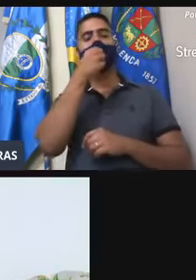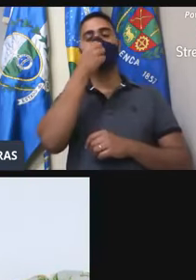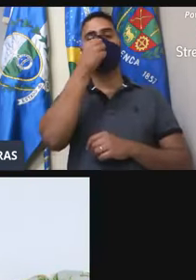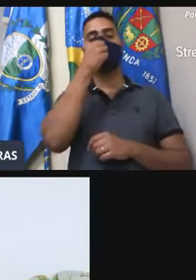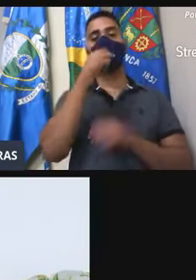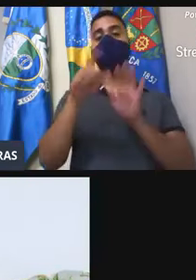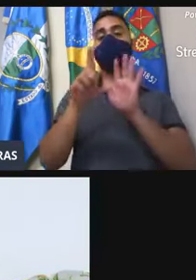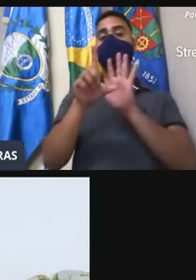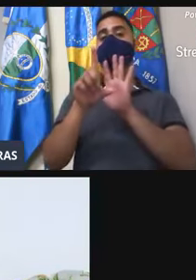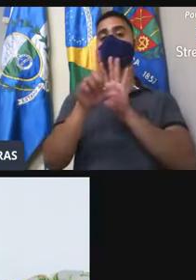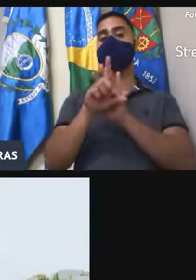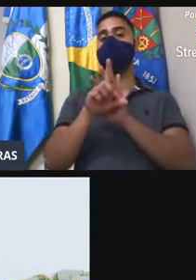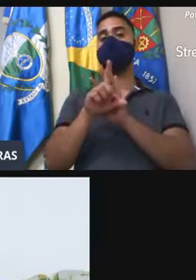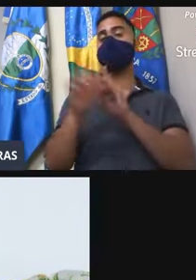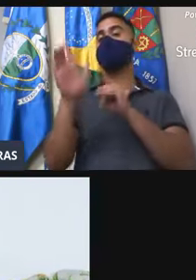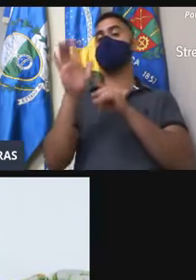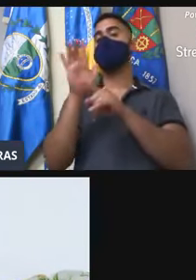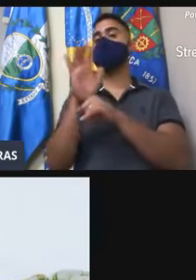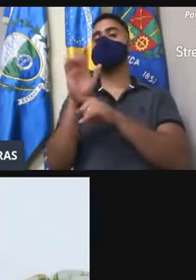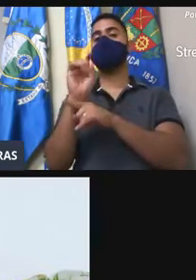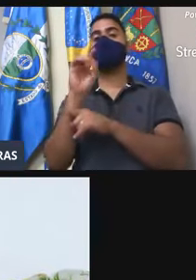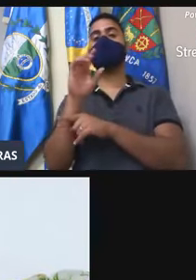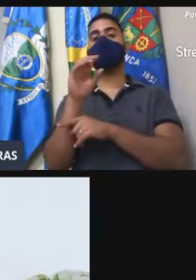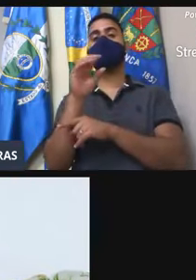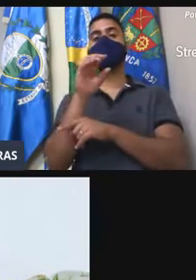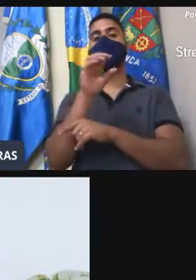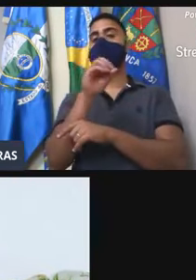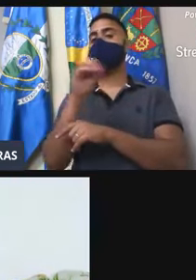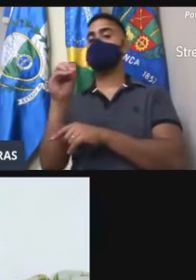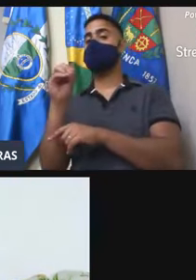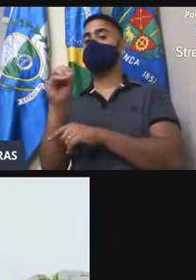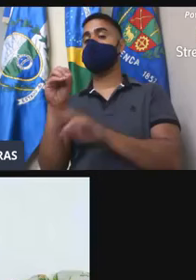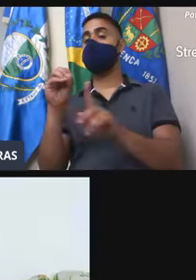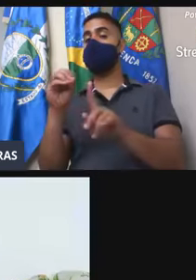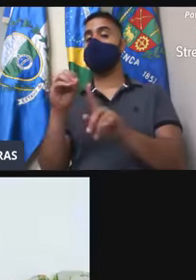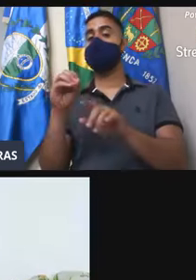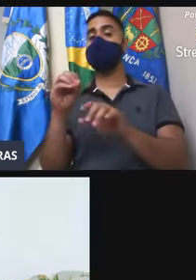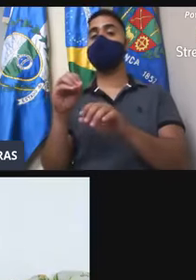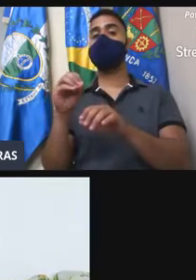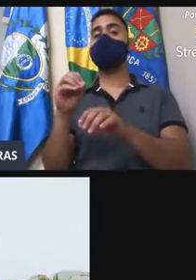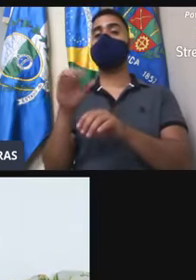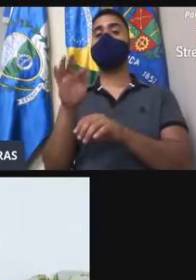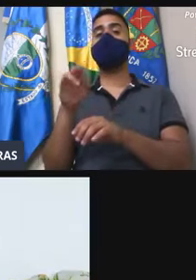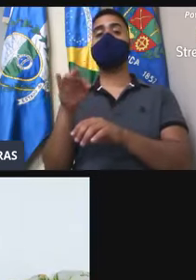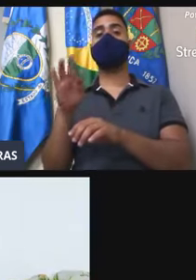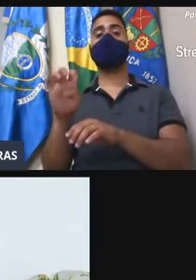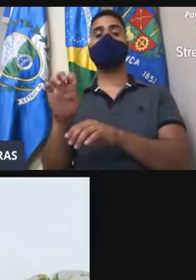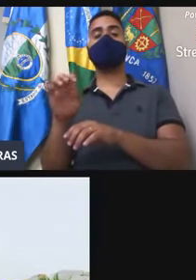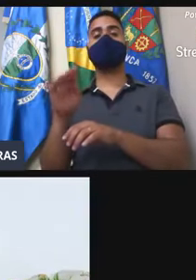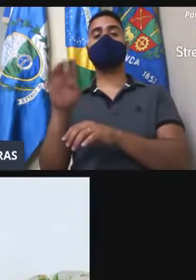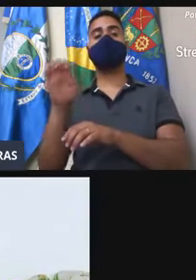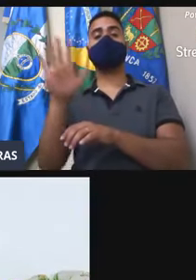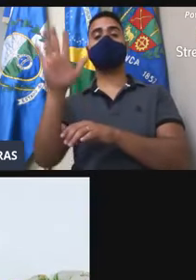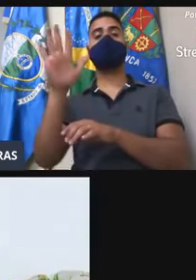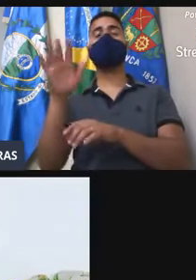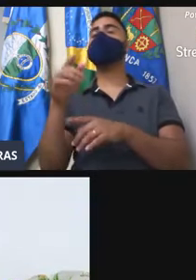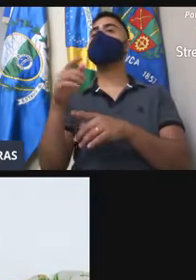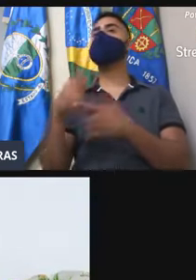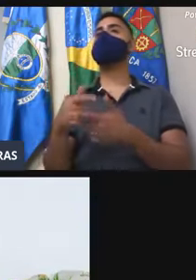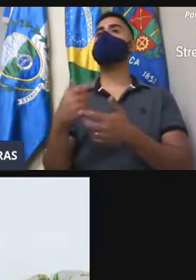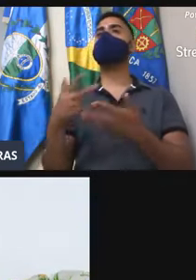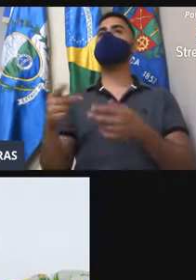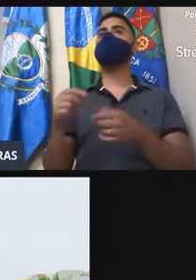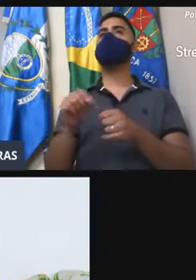o recurso a ser destinado não é recurso da fonte 00, sim recurso da fonte do Estado. E uma das prerrogativas